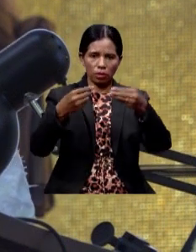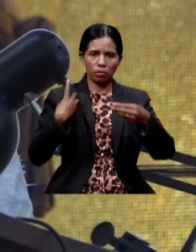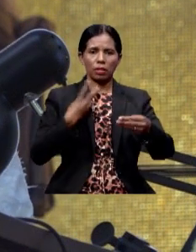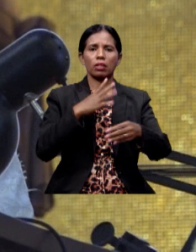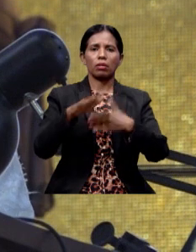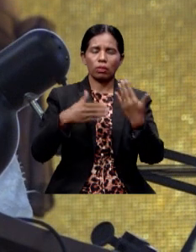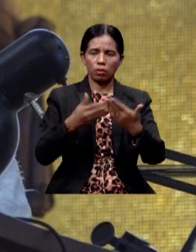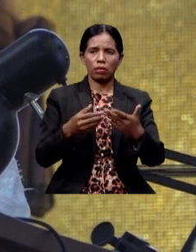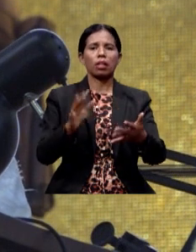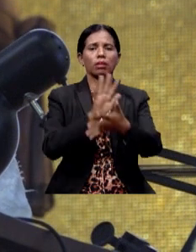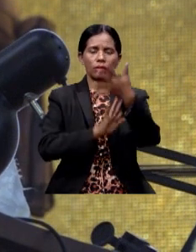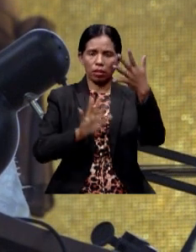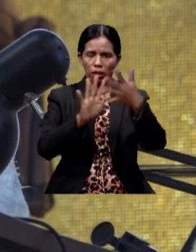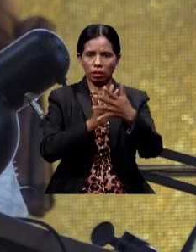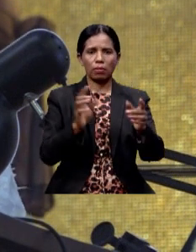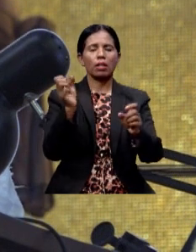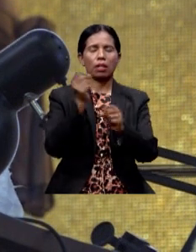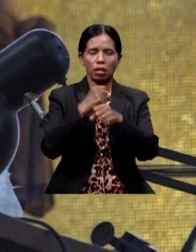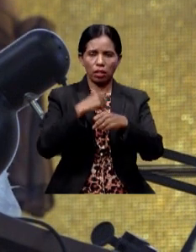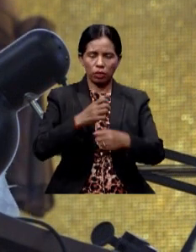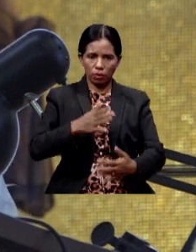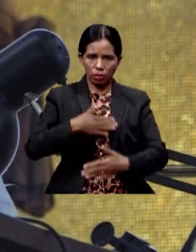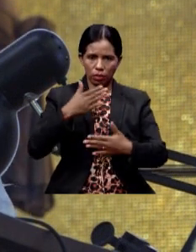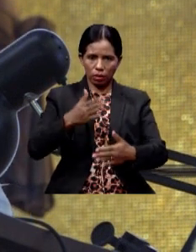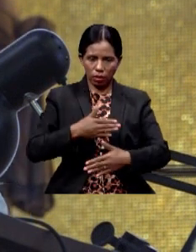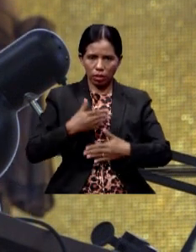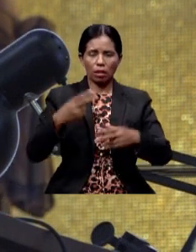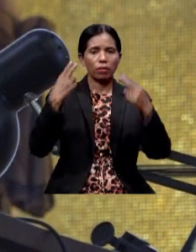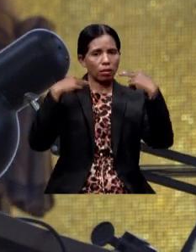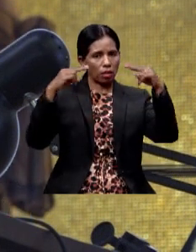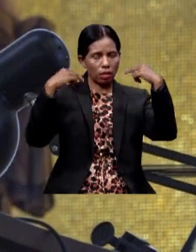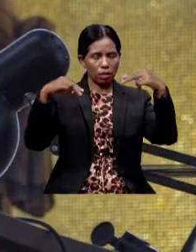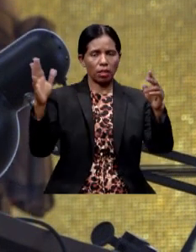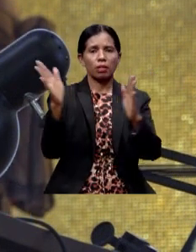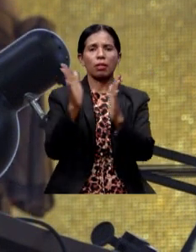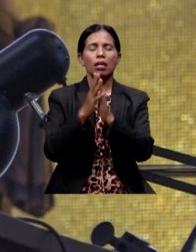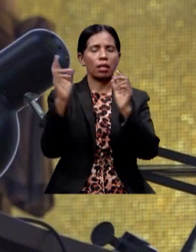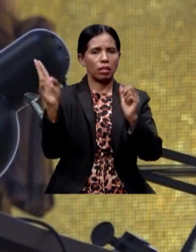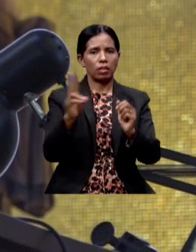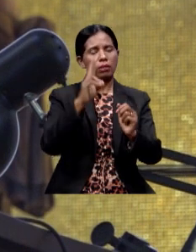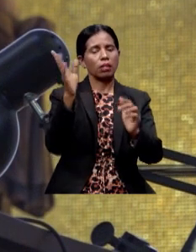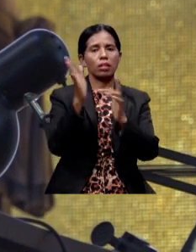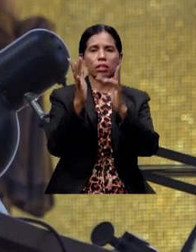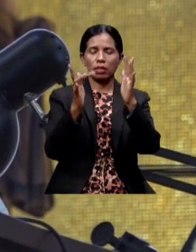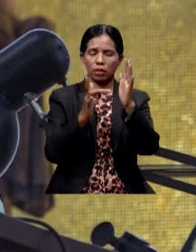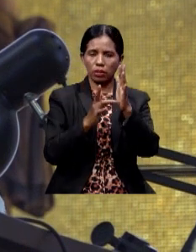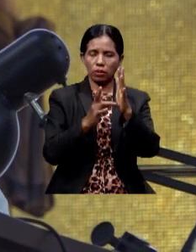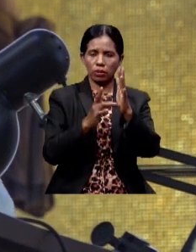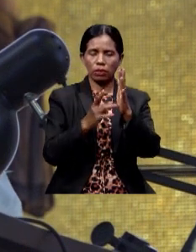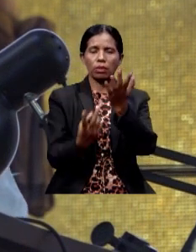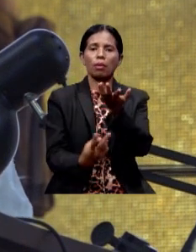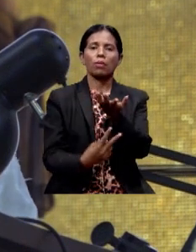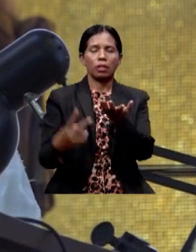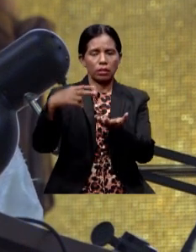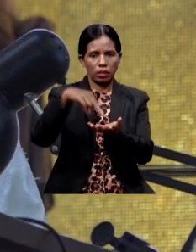Celebra a tua solo, a tua hanano, aleluia, Jesus Morishias Duni. Ita halo